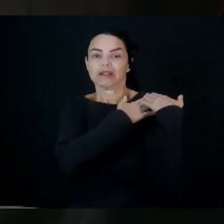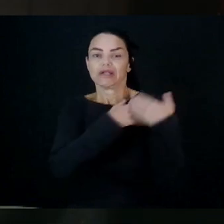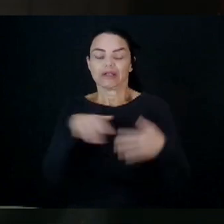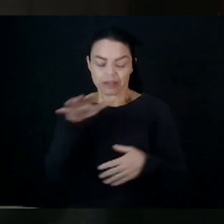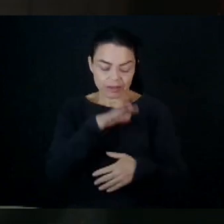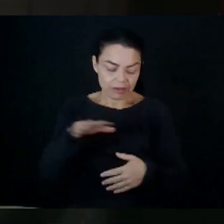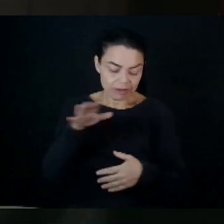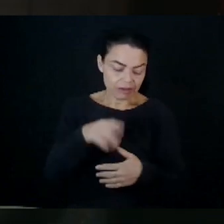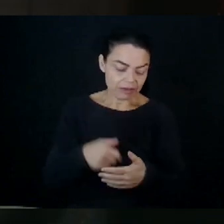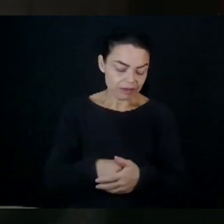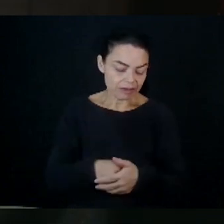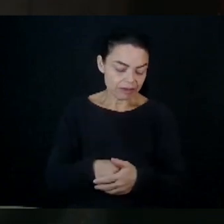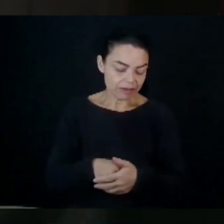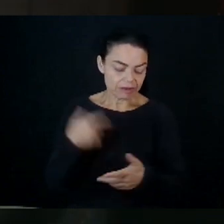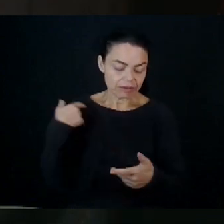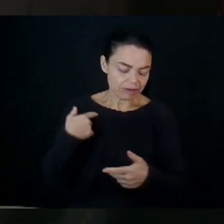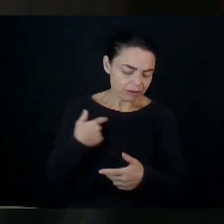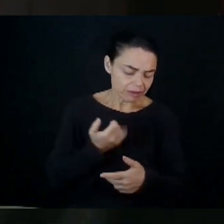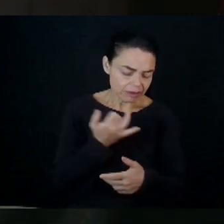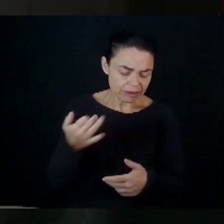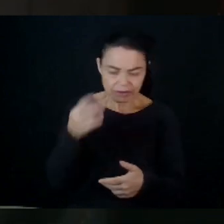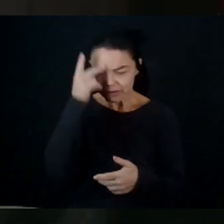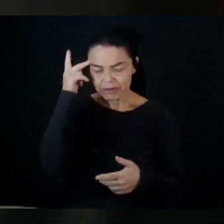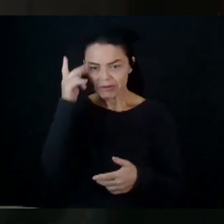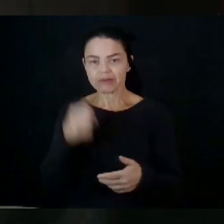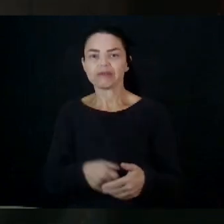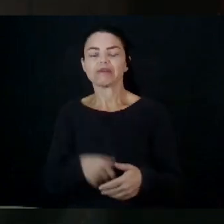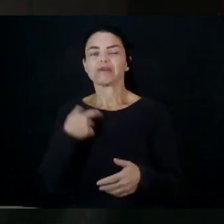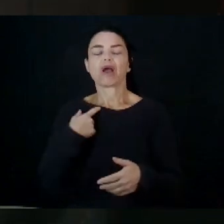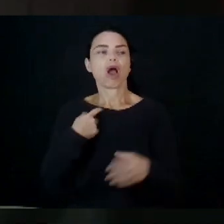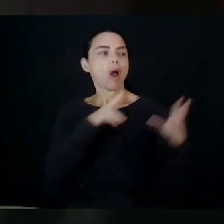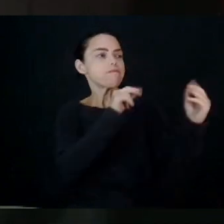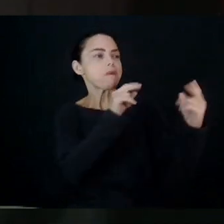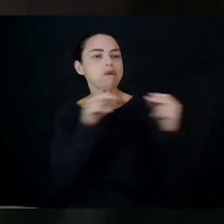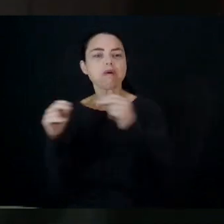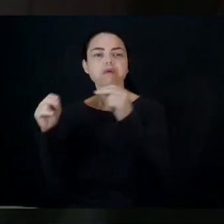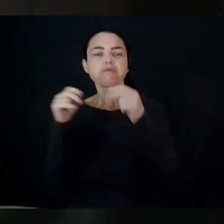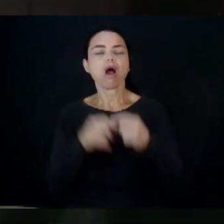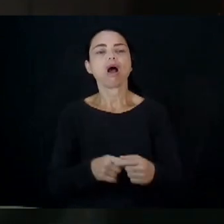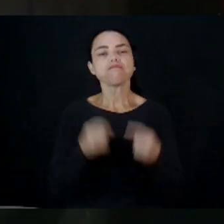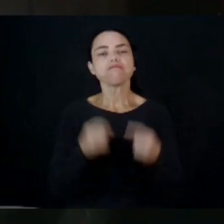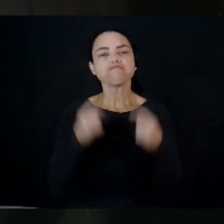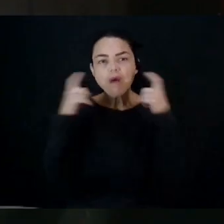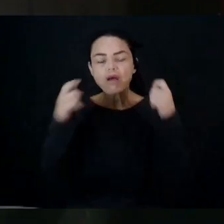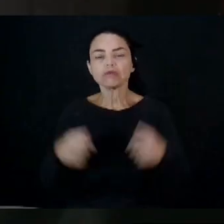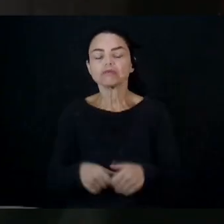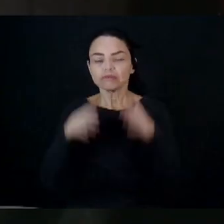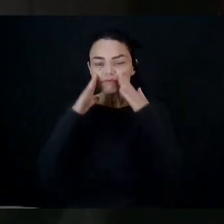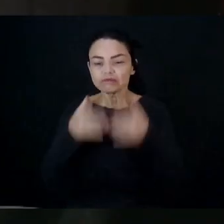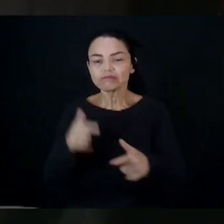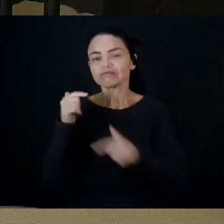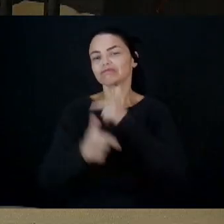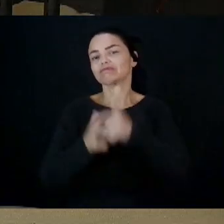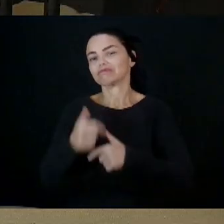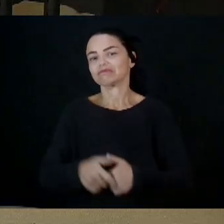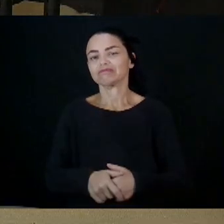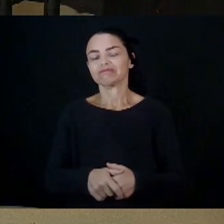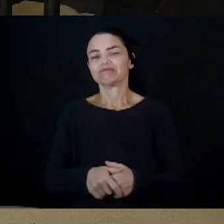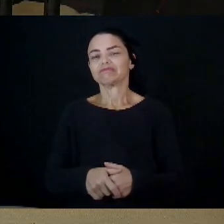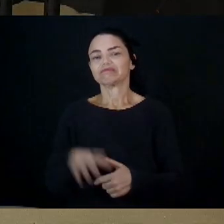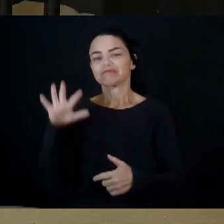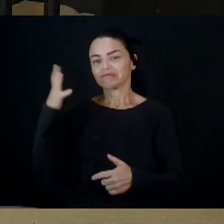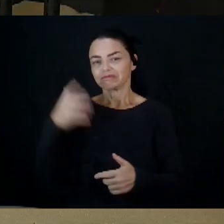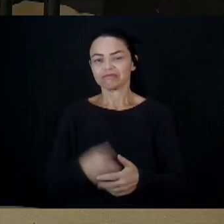onde, imagina, né, quantas pessoas ali falando ao mesmo tempo e a gente consegue focar e fazer o nosso trabalho. O que acontece na nossa memória?